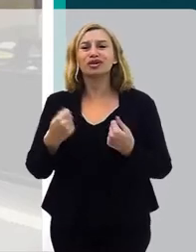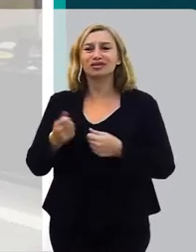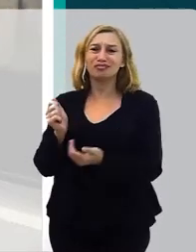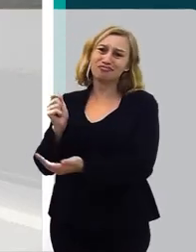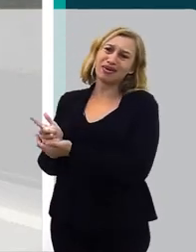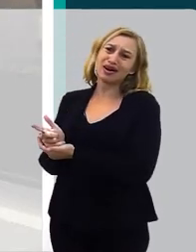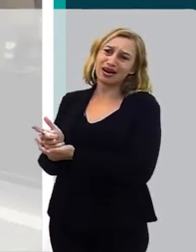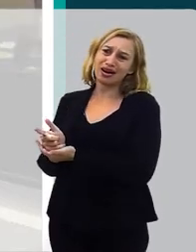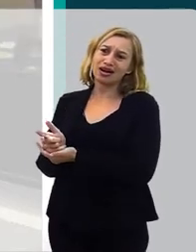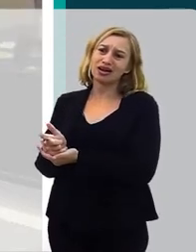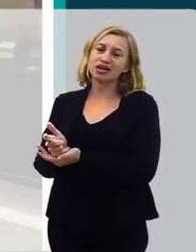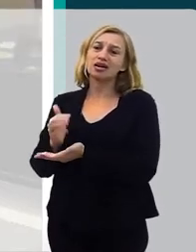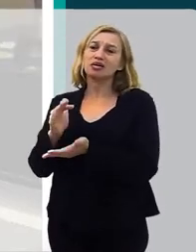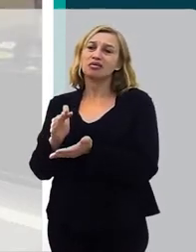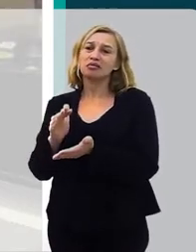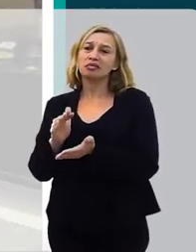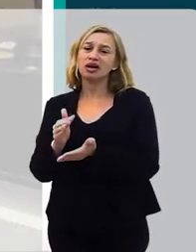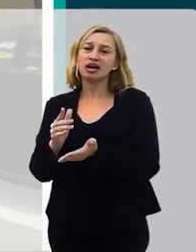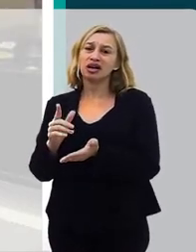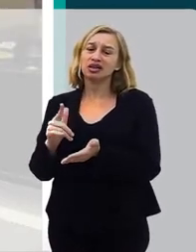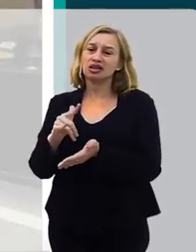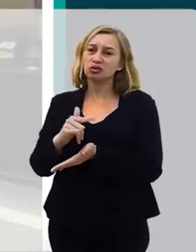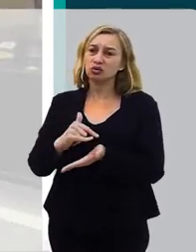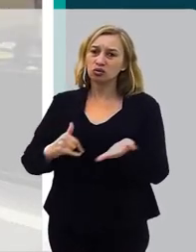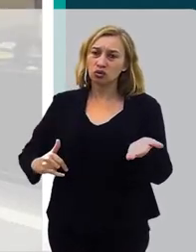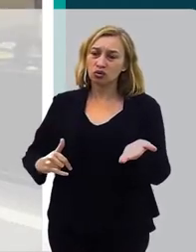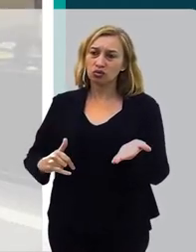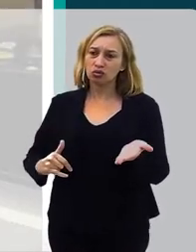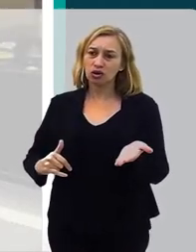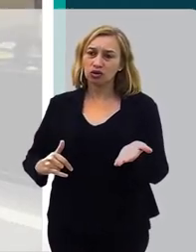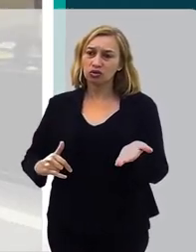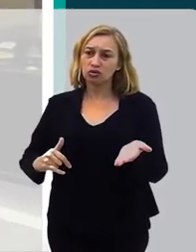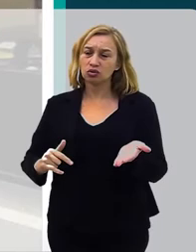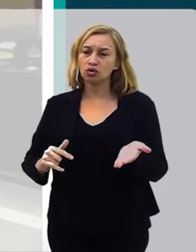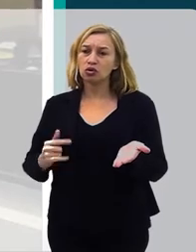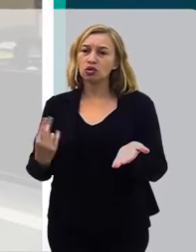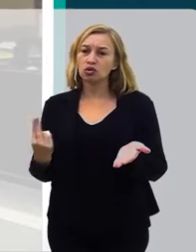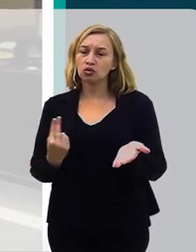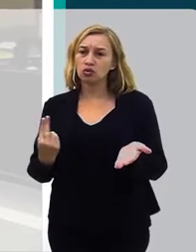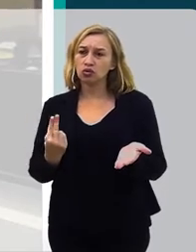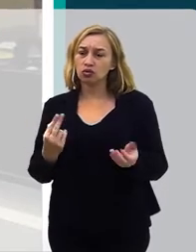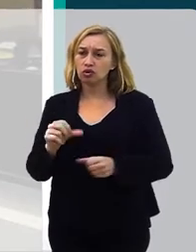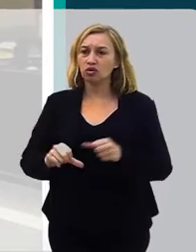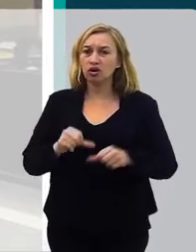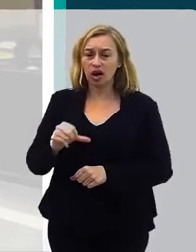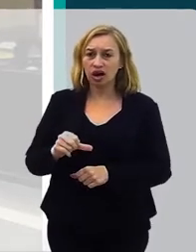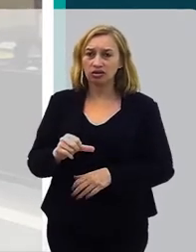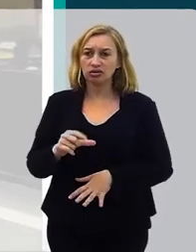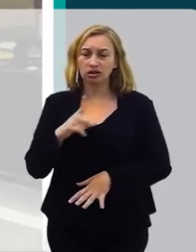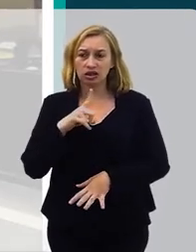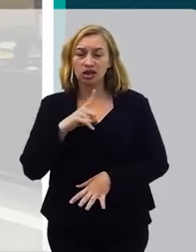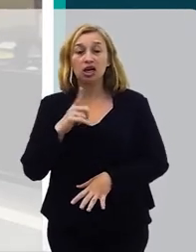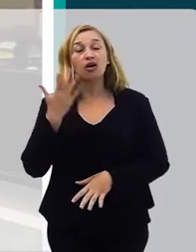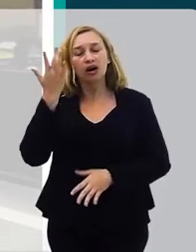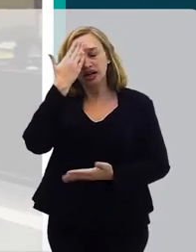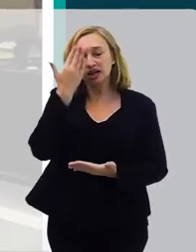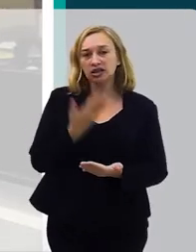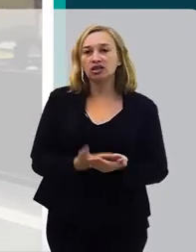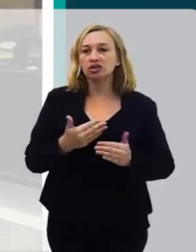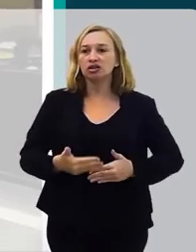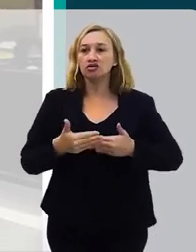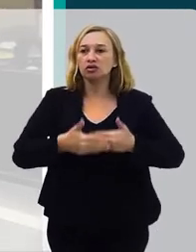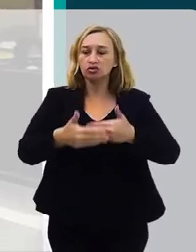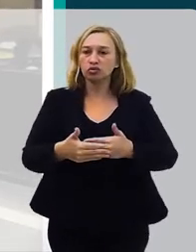pagar para tirar essas certidões. Então, eu acredito que a gente avançou muito